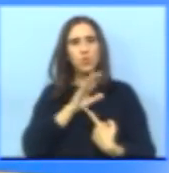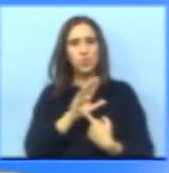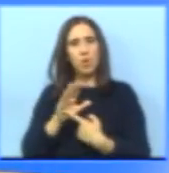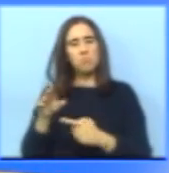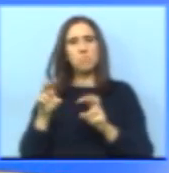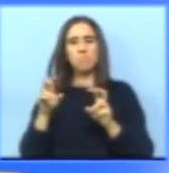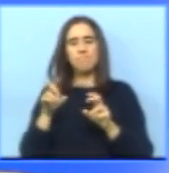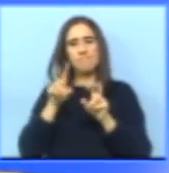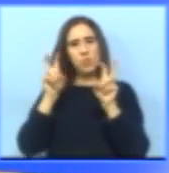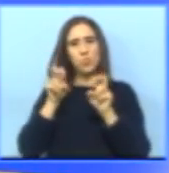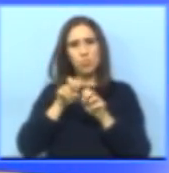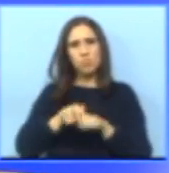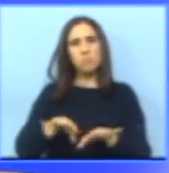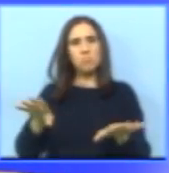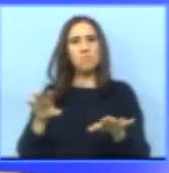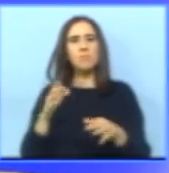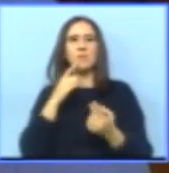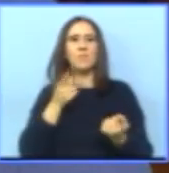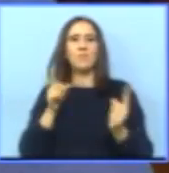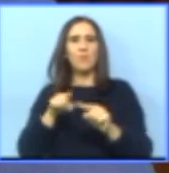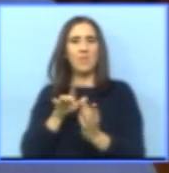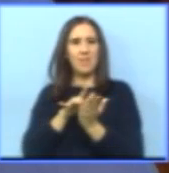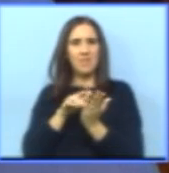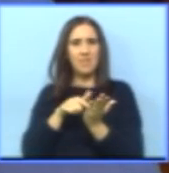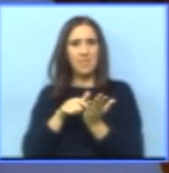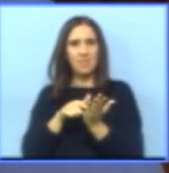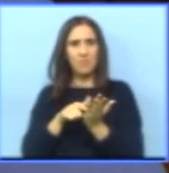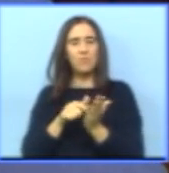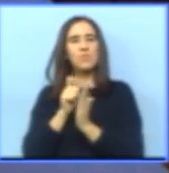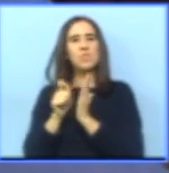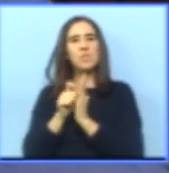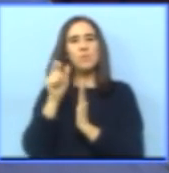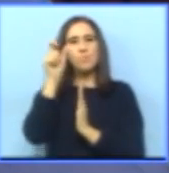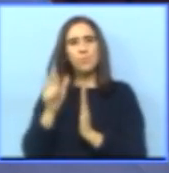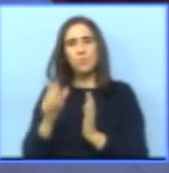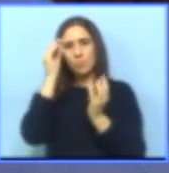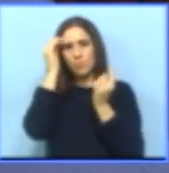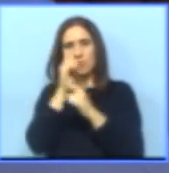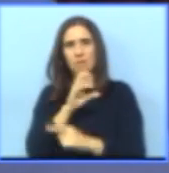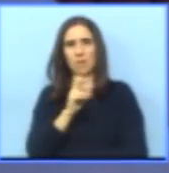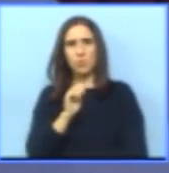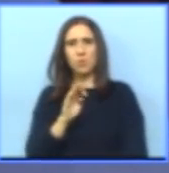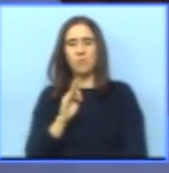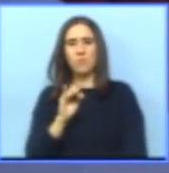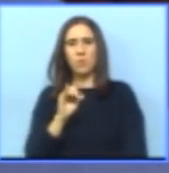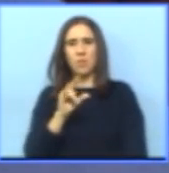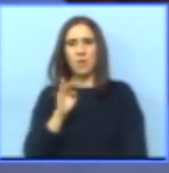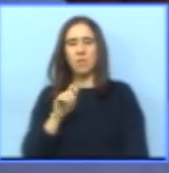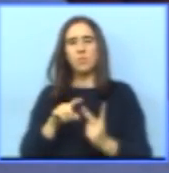e, por isso, também voltamos a este livro, escrito pelo professor Carlos Filhais e pelo professor José Eduardo Franco.